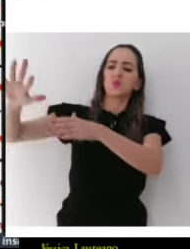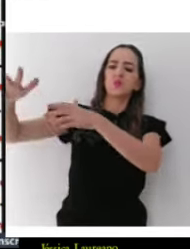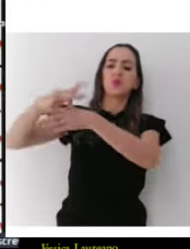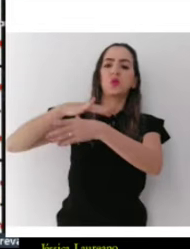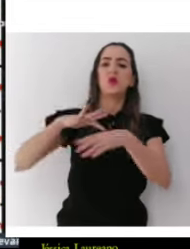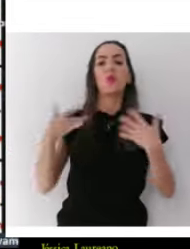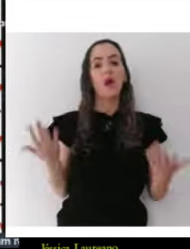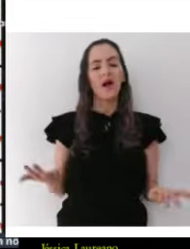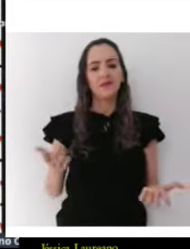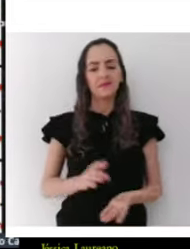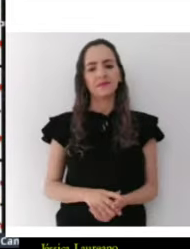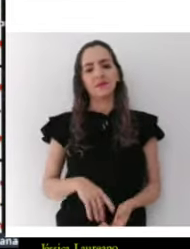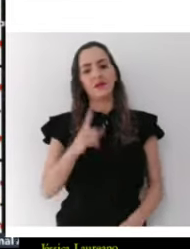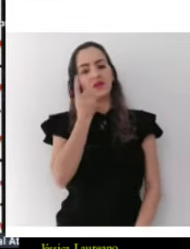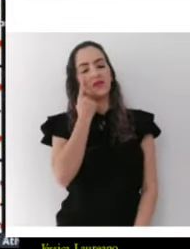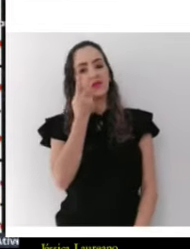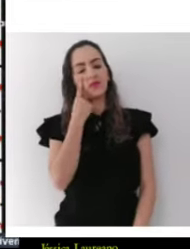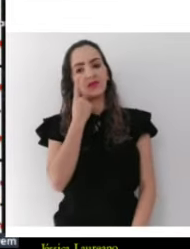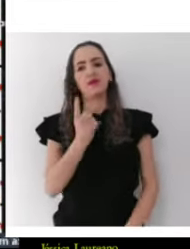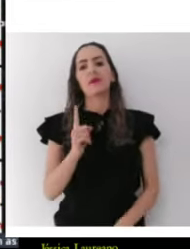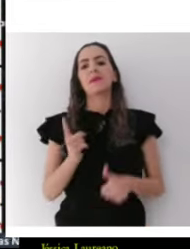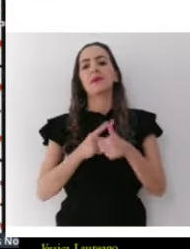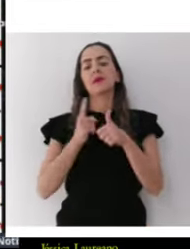se o problema é de estimativa ou se